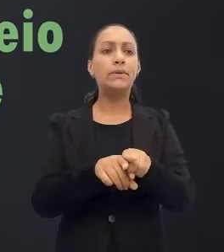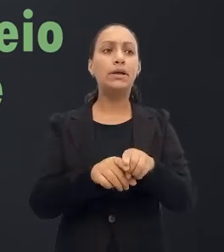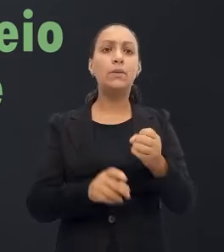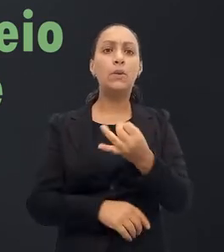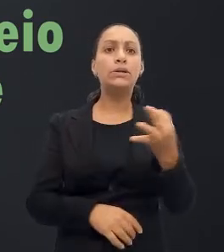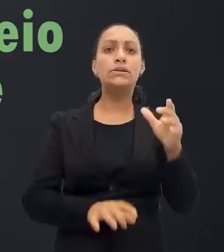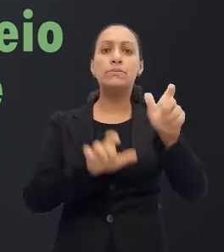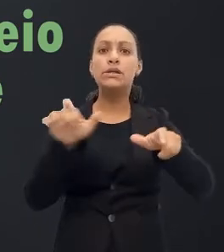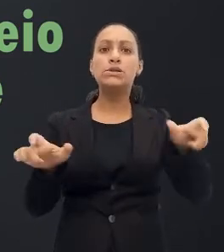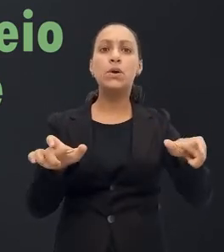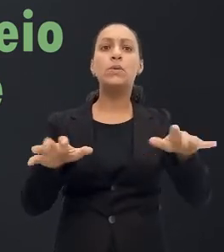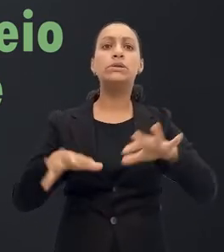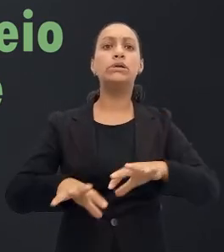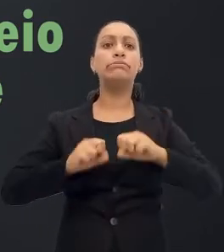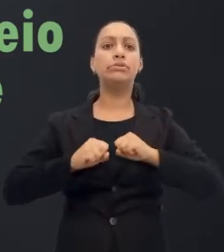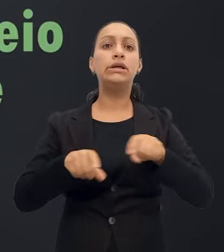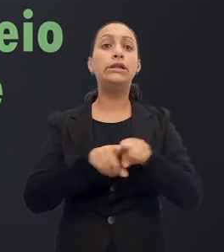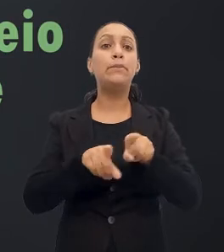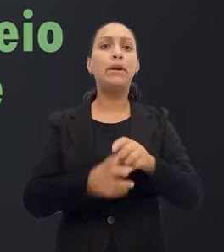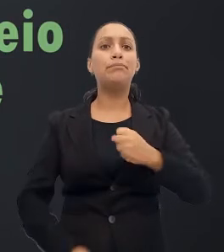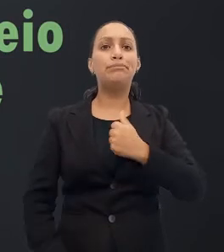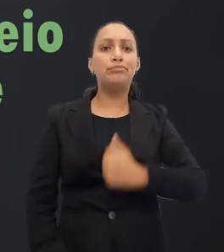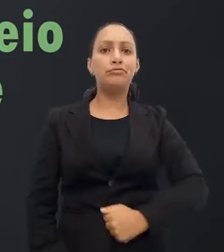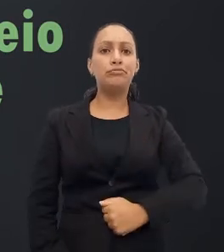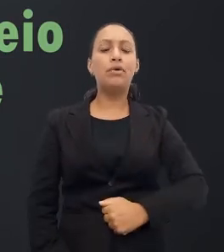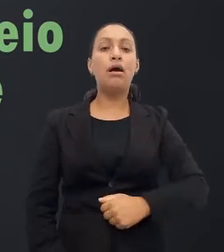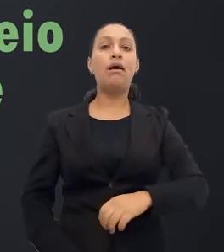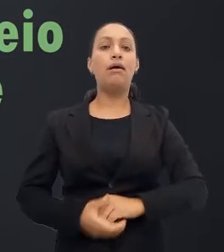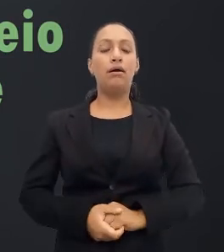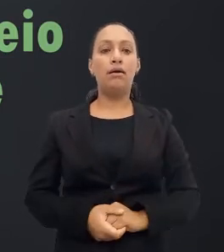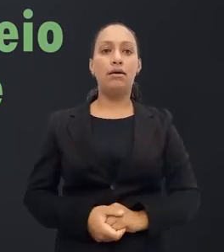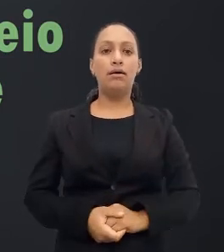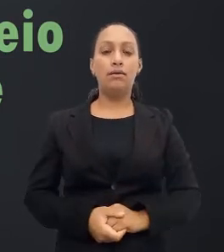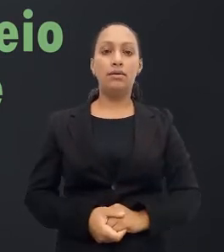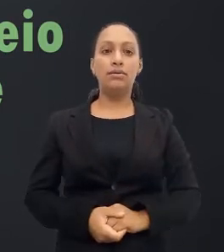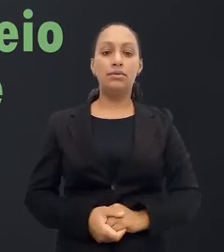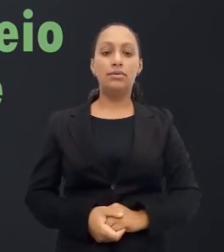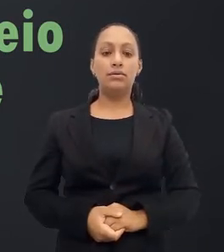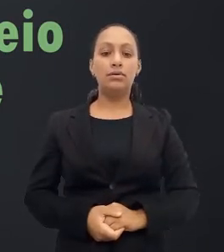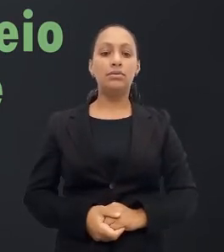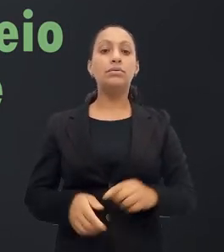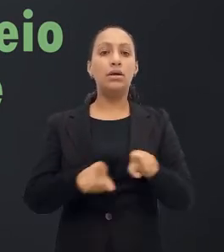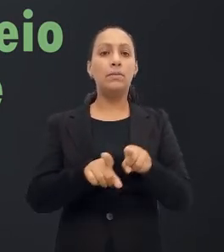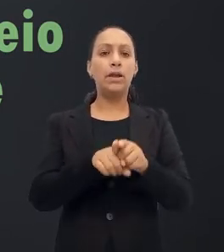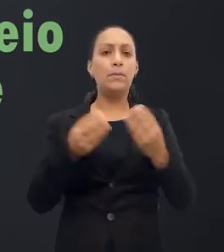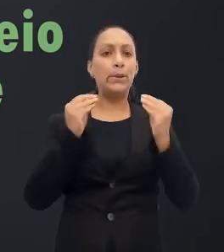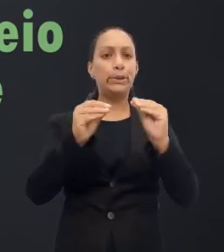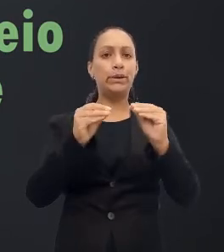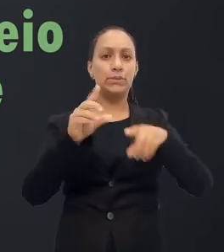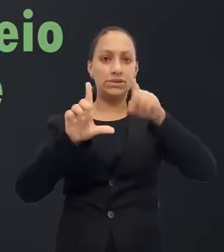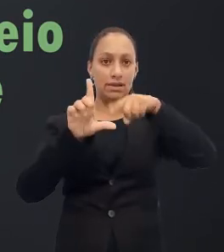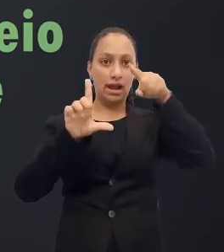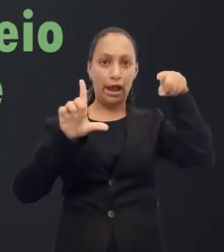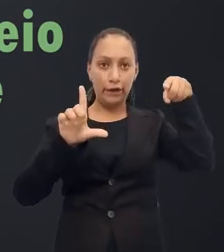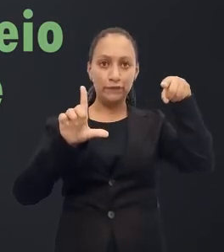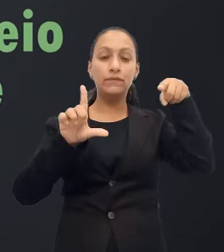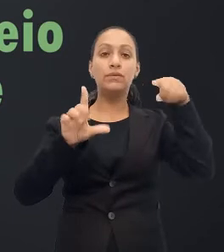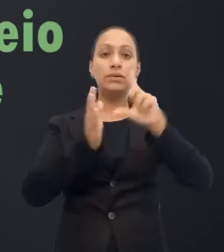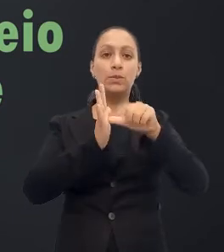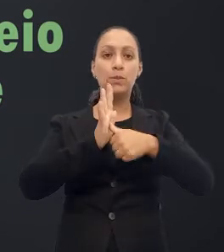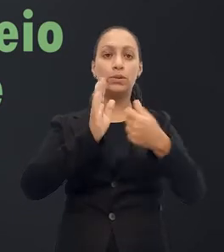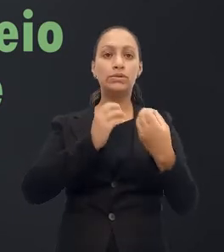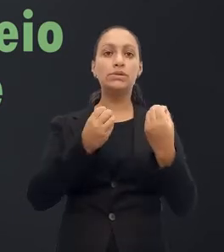de pacientes que excretam, então, esses vírus nas suas fezes. Então, nós plotamos isso em gráficos, que são também depois